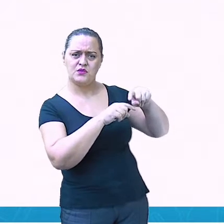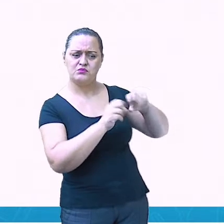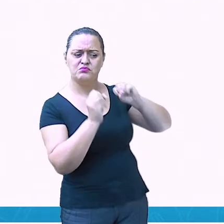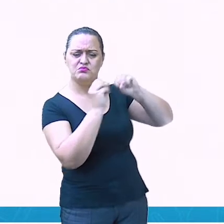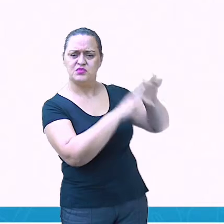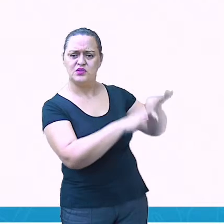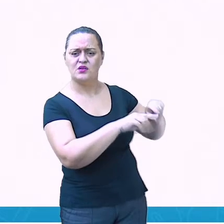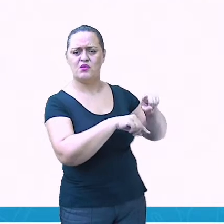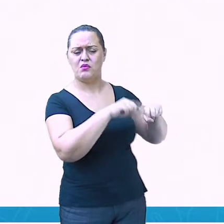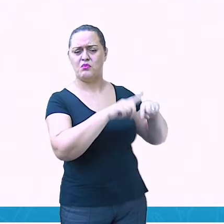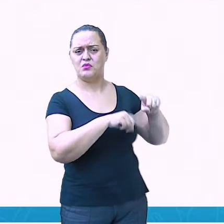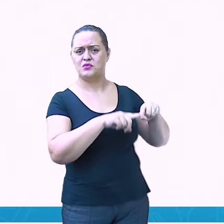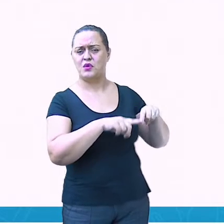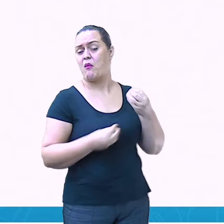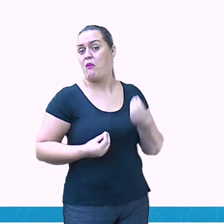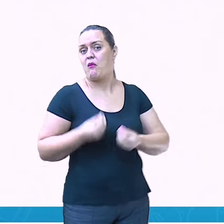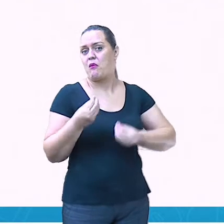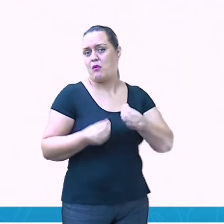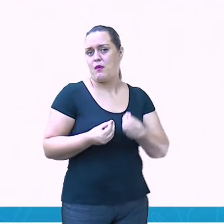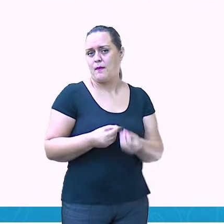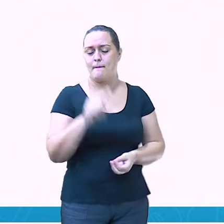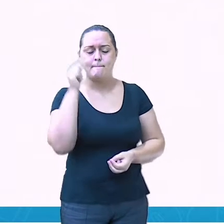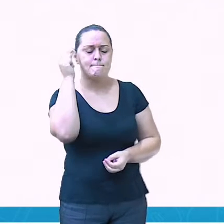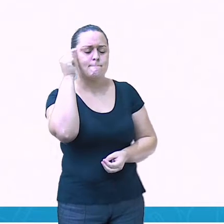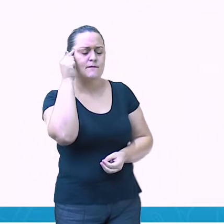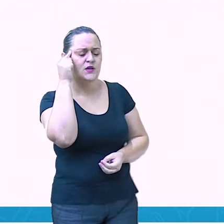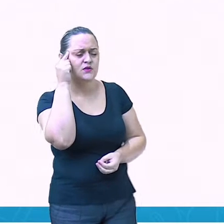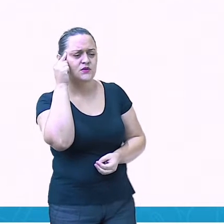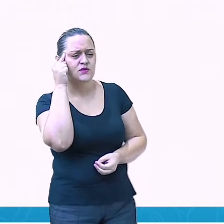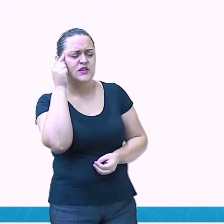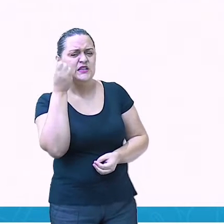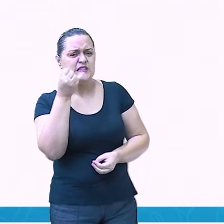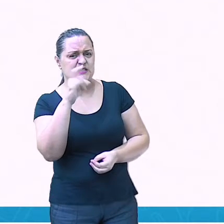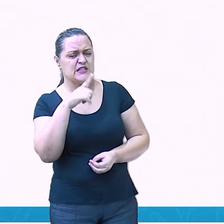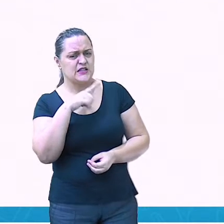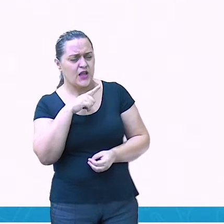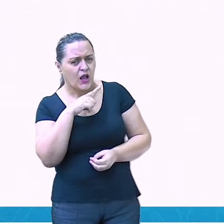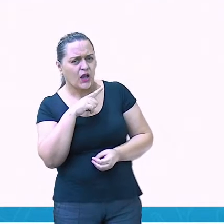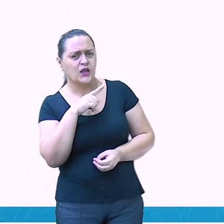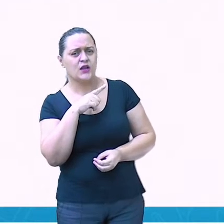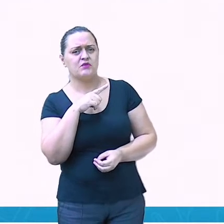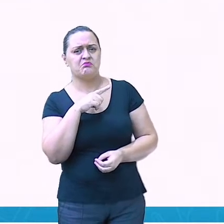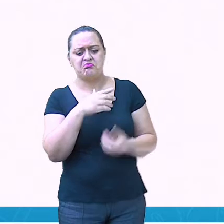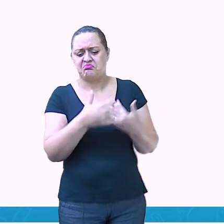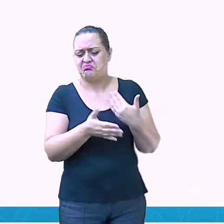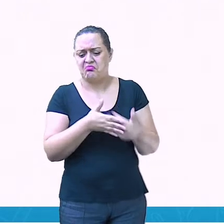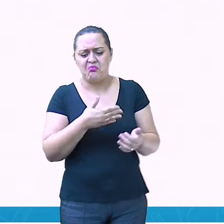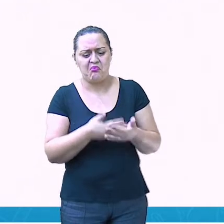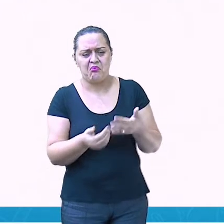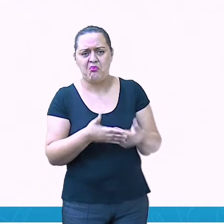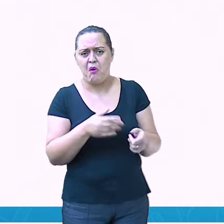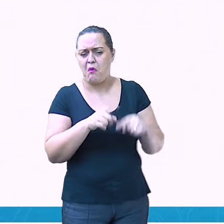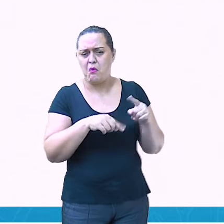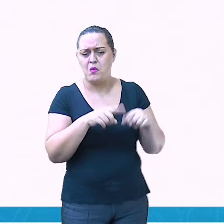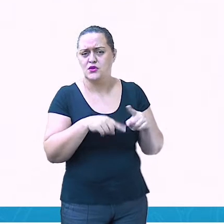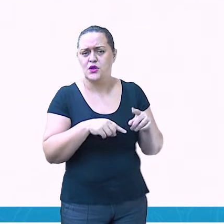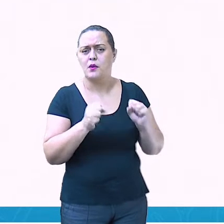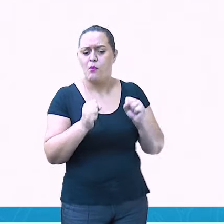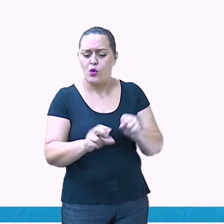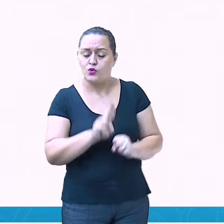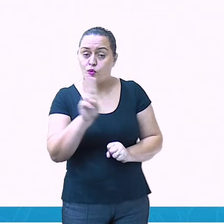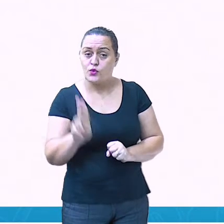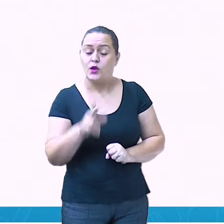Se tem algo que eu posso reutilizar, né? se tem algo que o outro pode